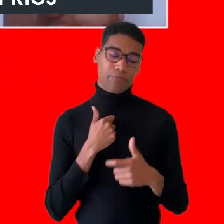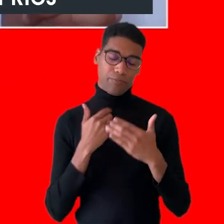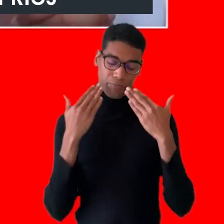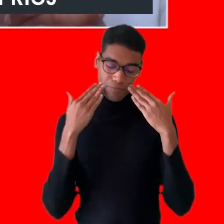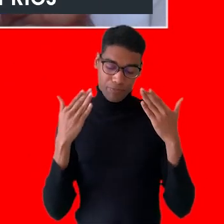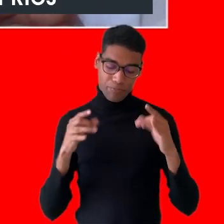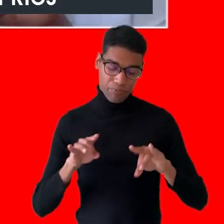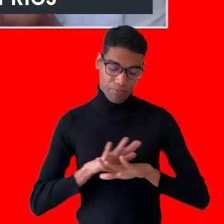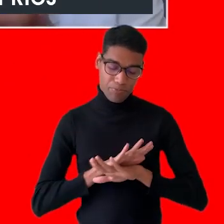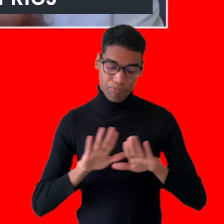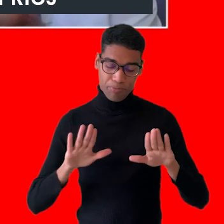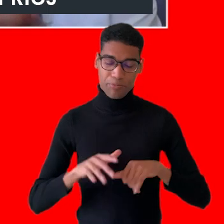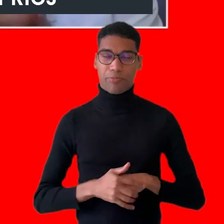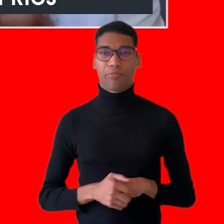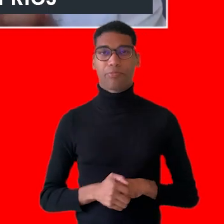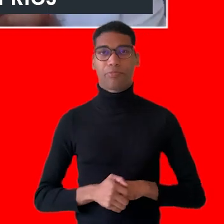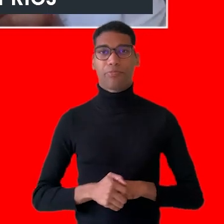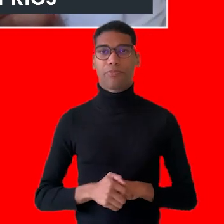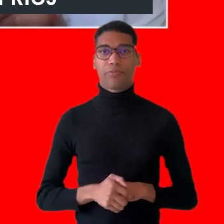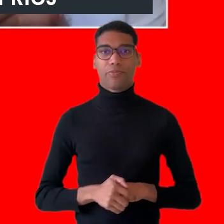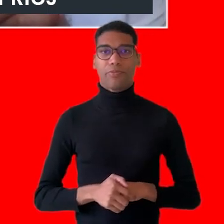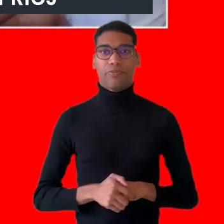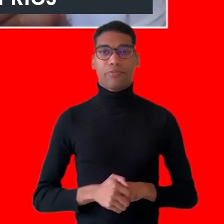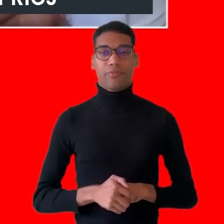Muito grato.